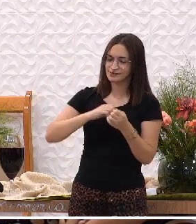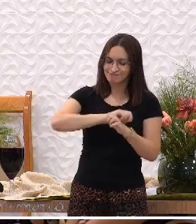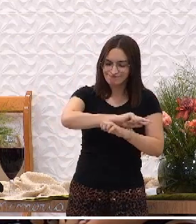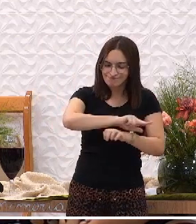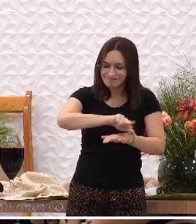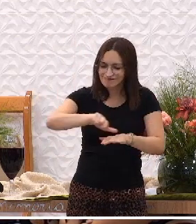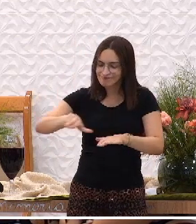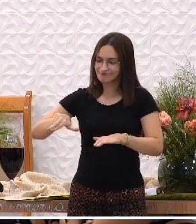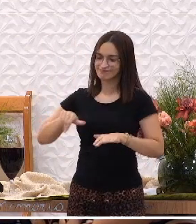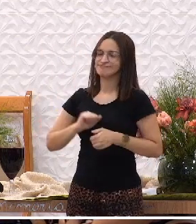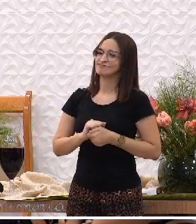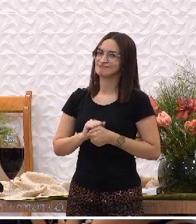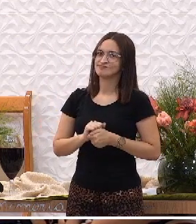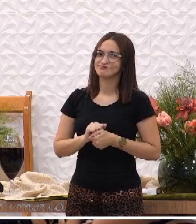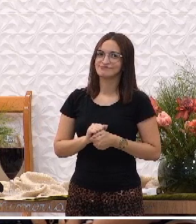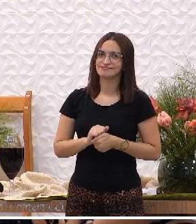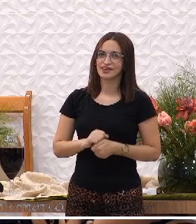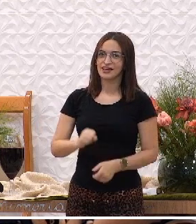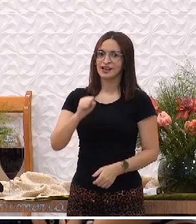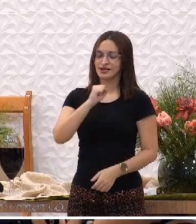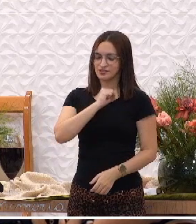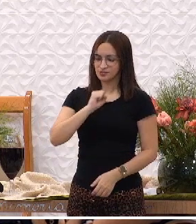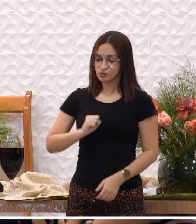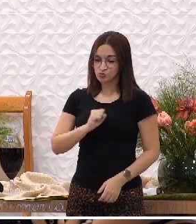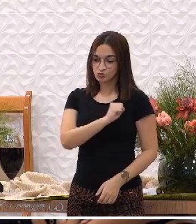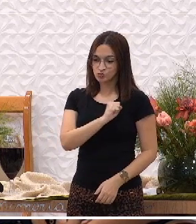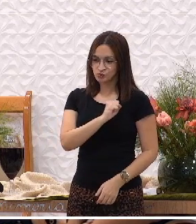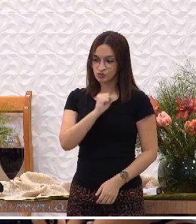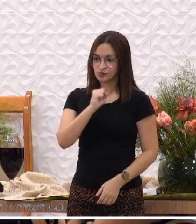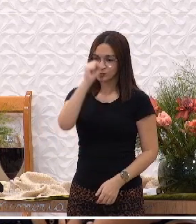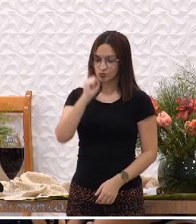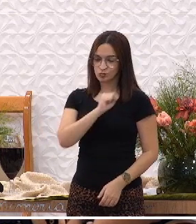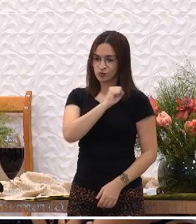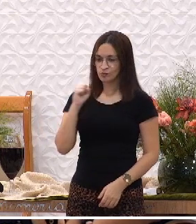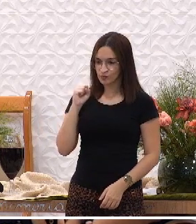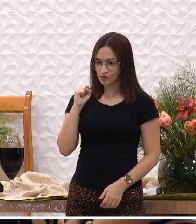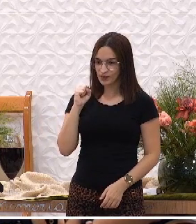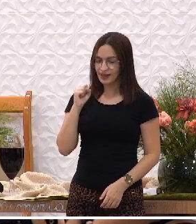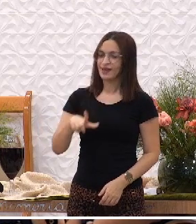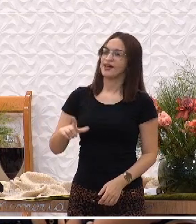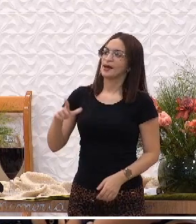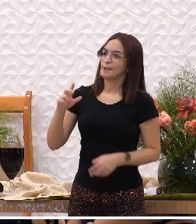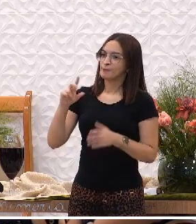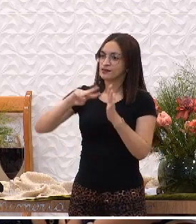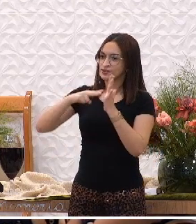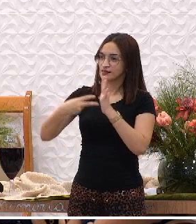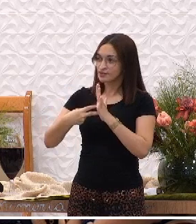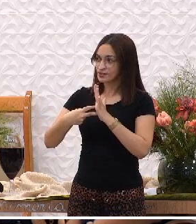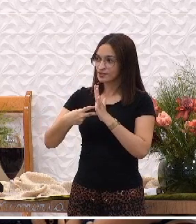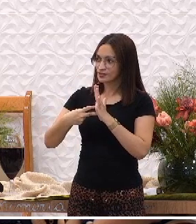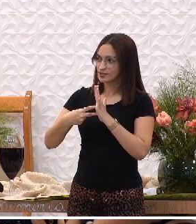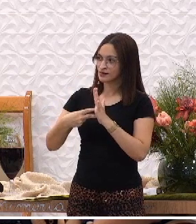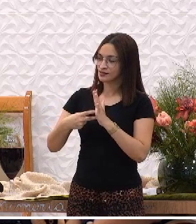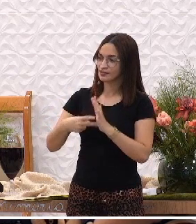um sacramento é uma santa ordenança instituída por Cristo em sua igreja para significar, selar